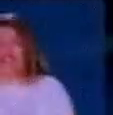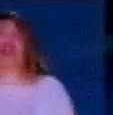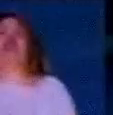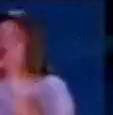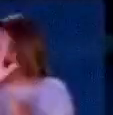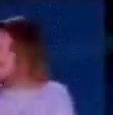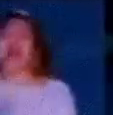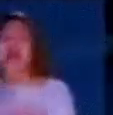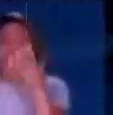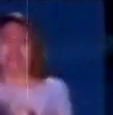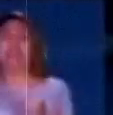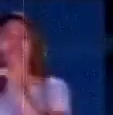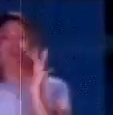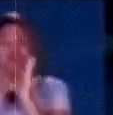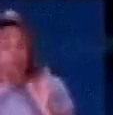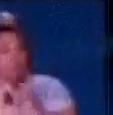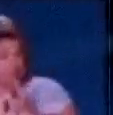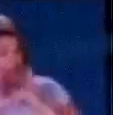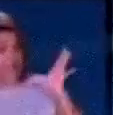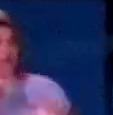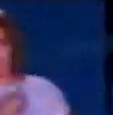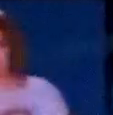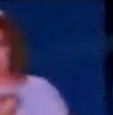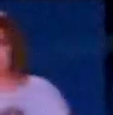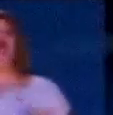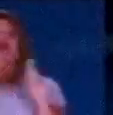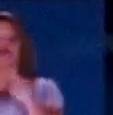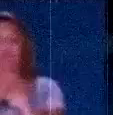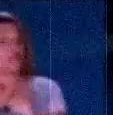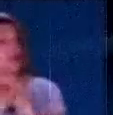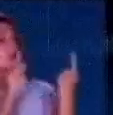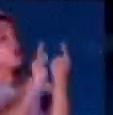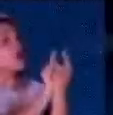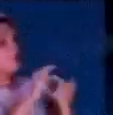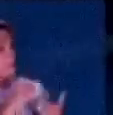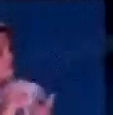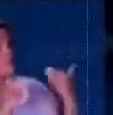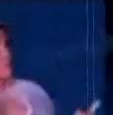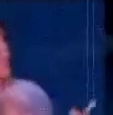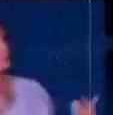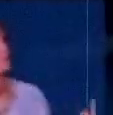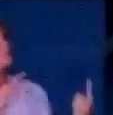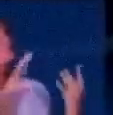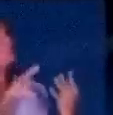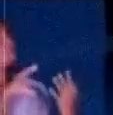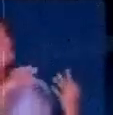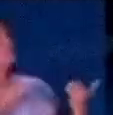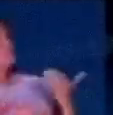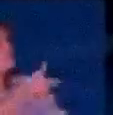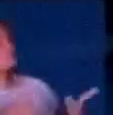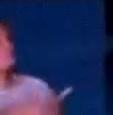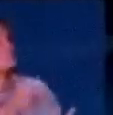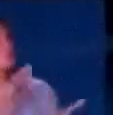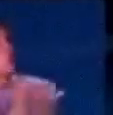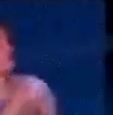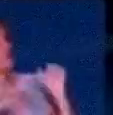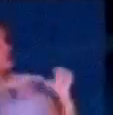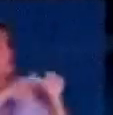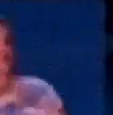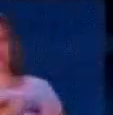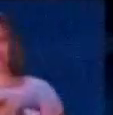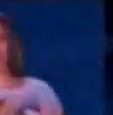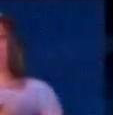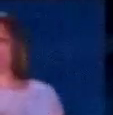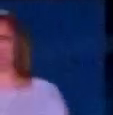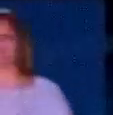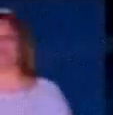Senhor Jesus como libertador e salvador da vida e vão começar a tratar o próximo da maneira que gostaria de ser tratado. E aí começa a mudança e a transformação. Tira o povo da